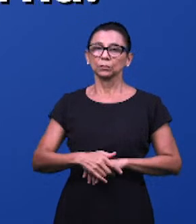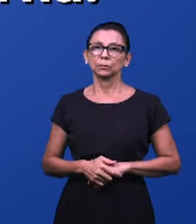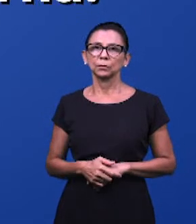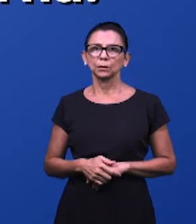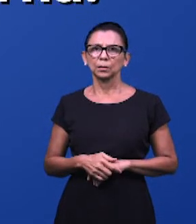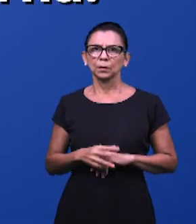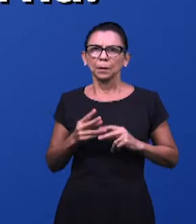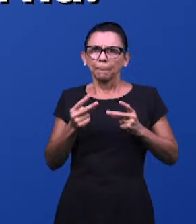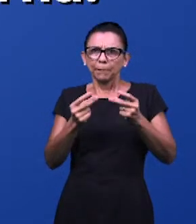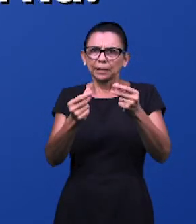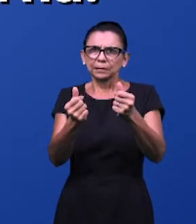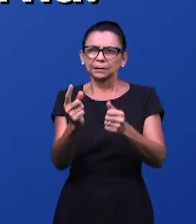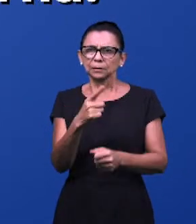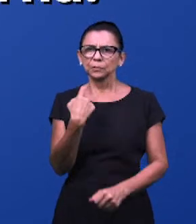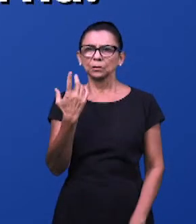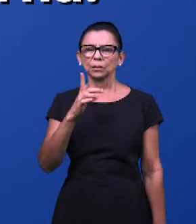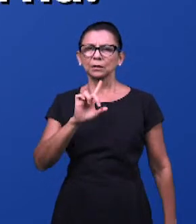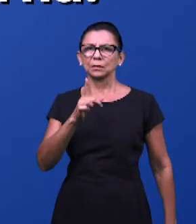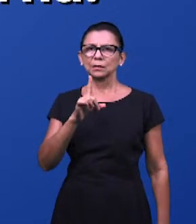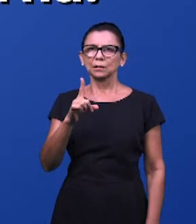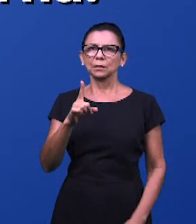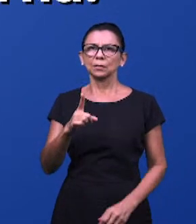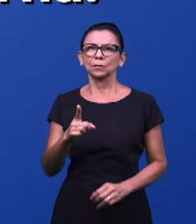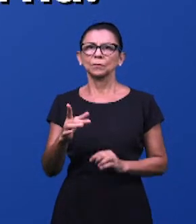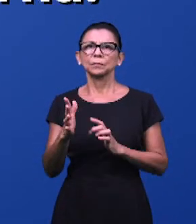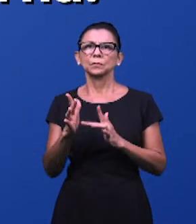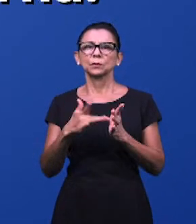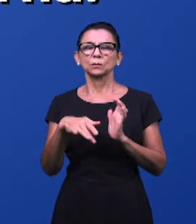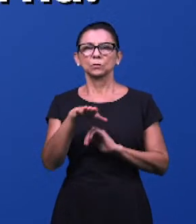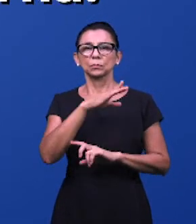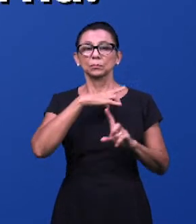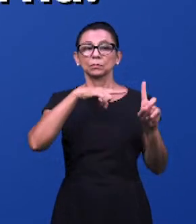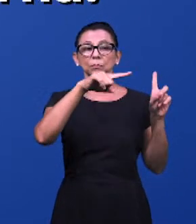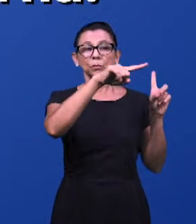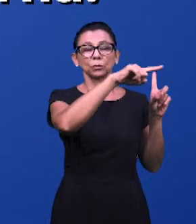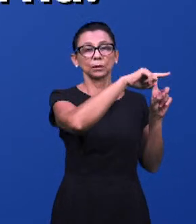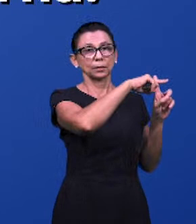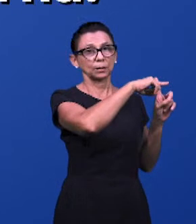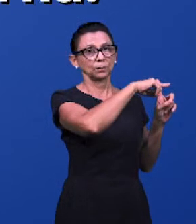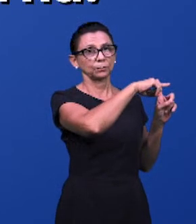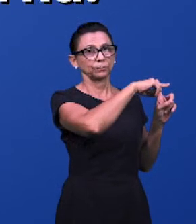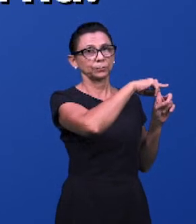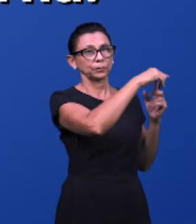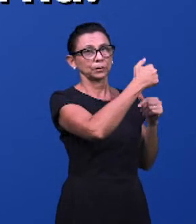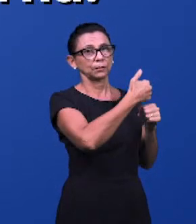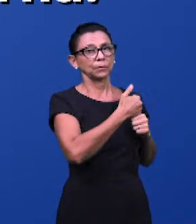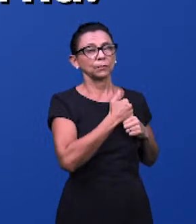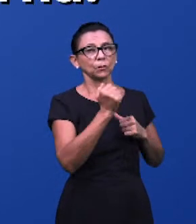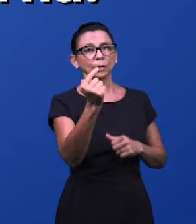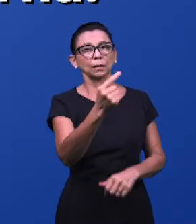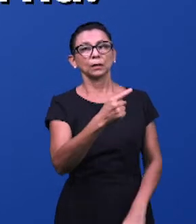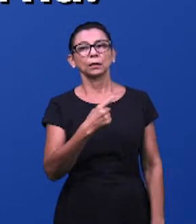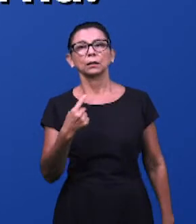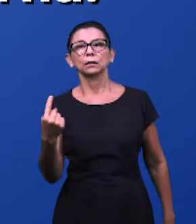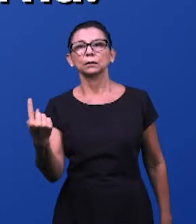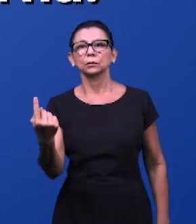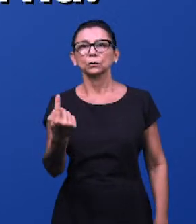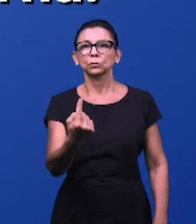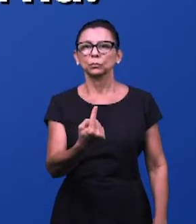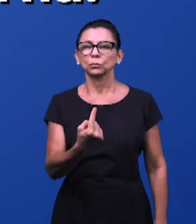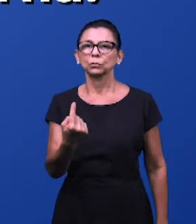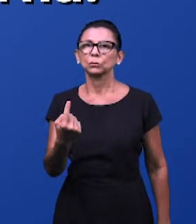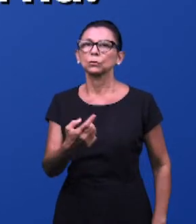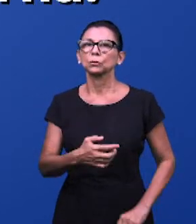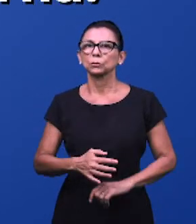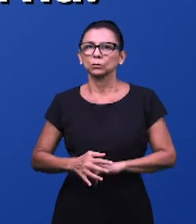O benefício do Pai, pelo sacrifício de Jesus, foi destinado a todos. No entanto, os